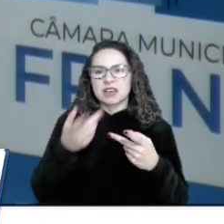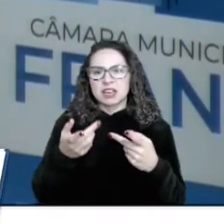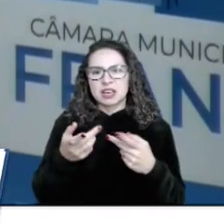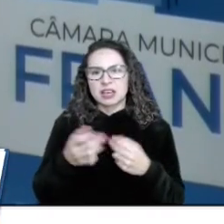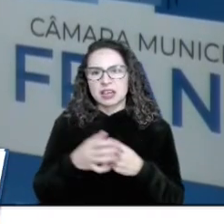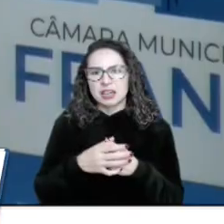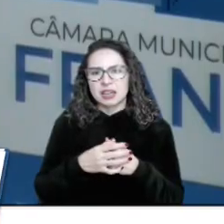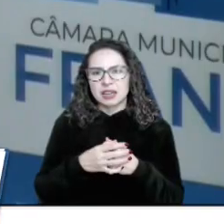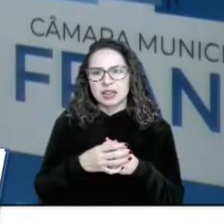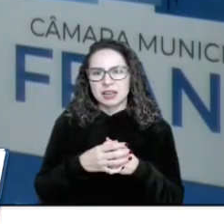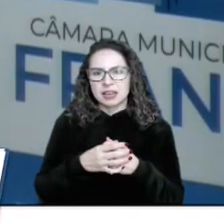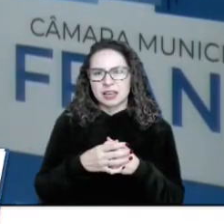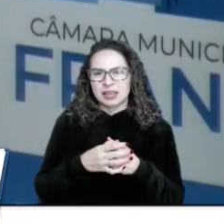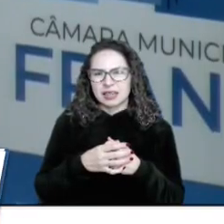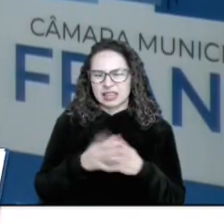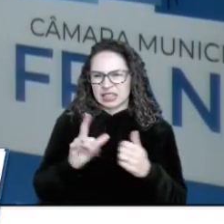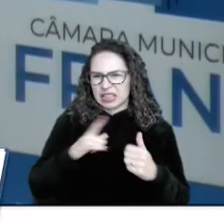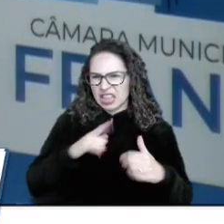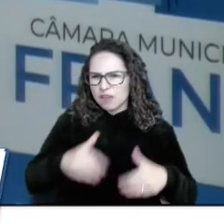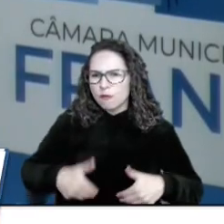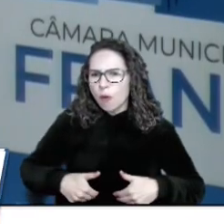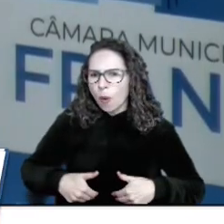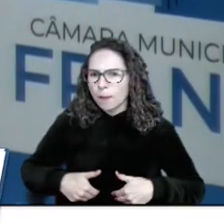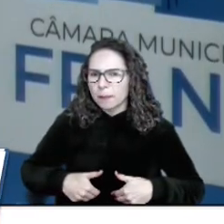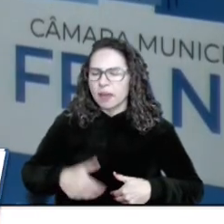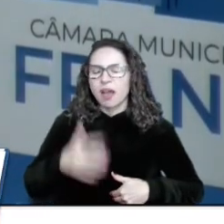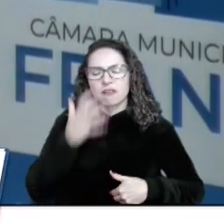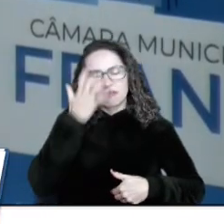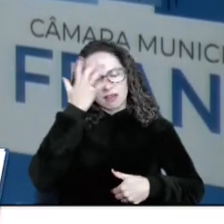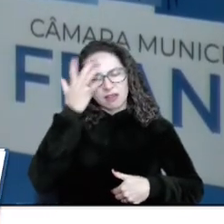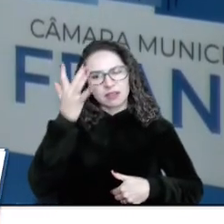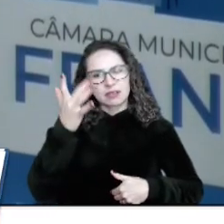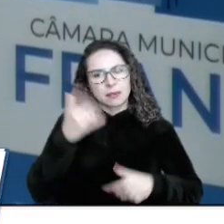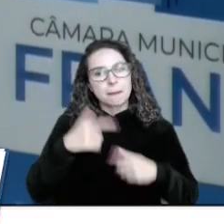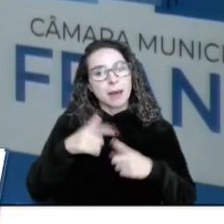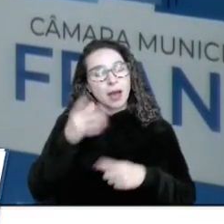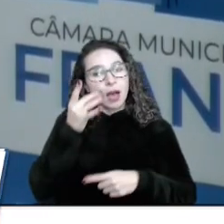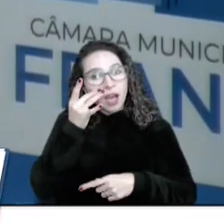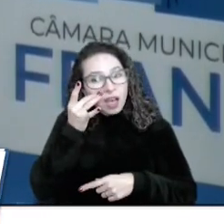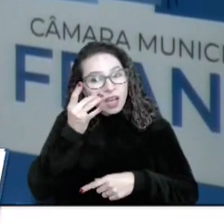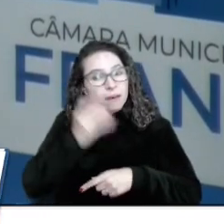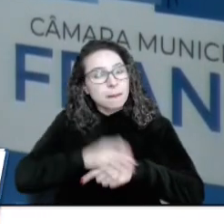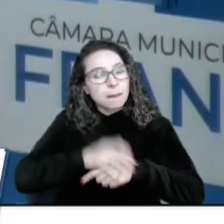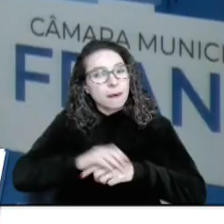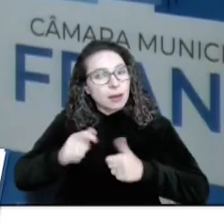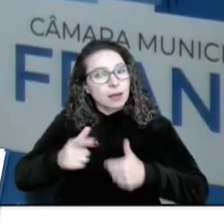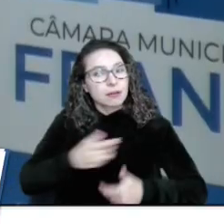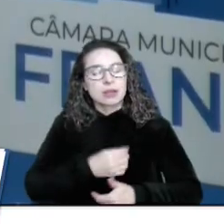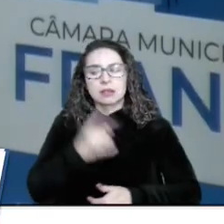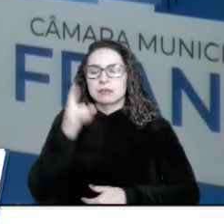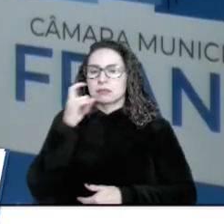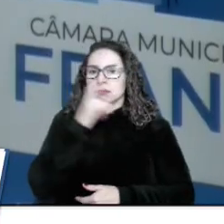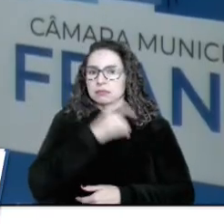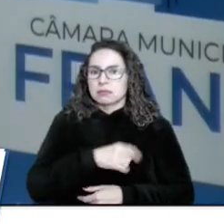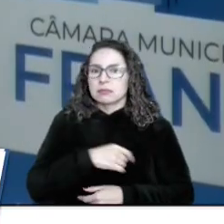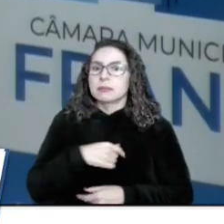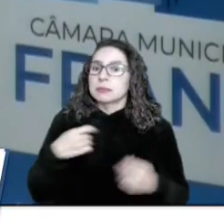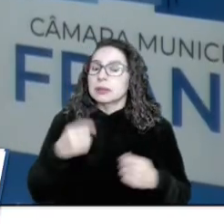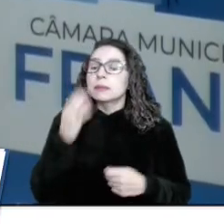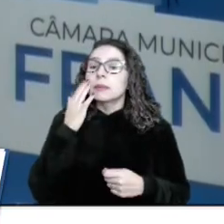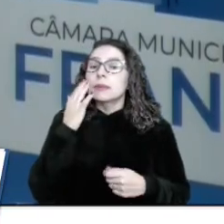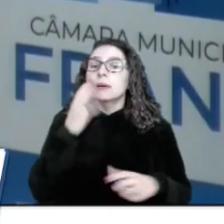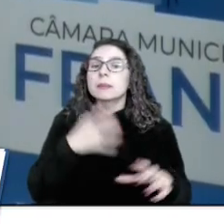que passa fome é muito fácil, mas aqueles que estão vivendo o problema é muito difícil. Mas precisamos saber quem é que quer